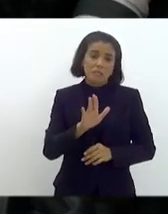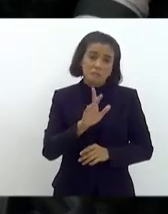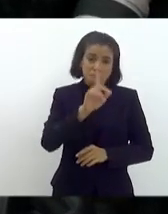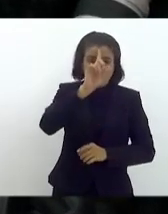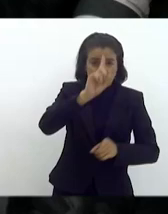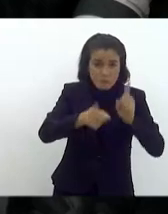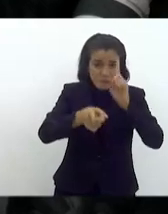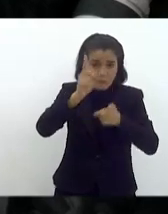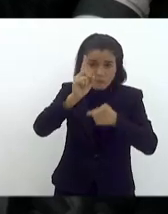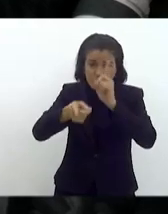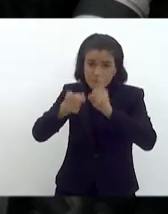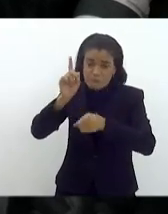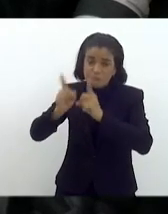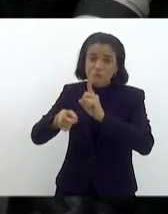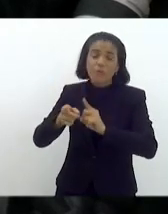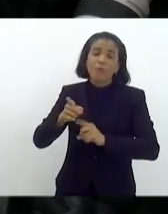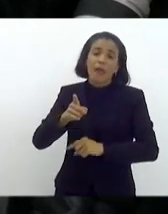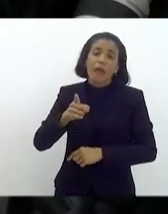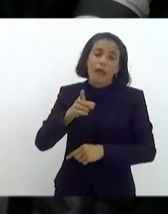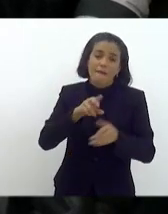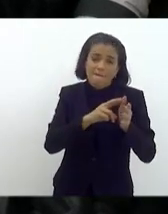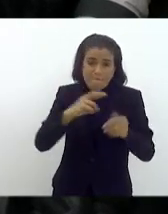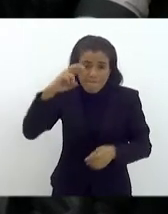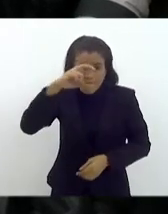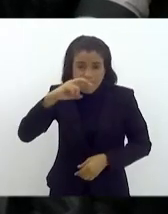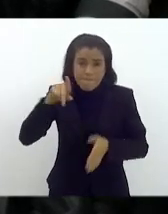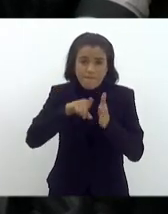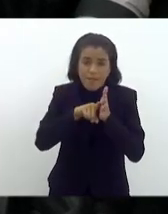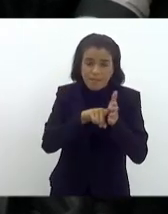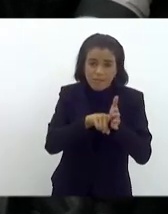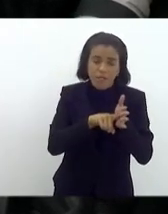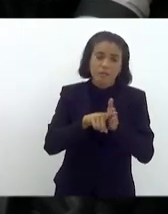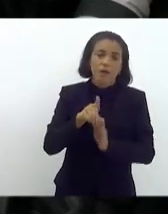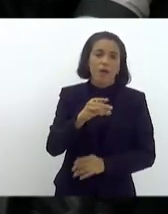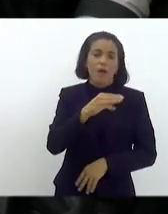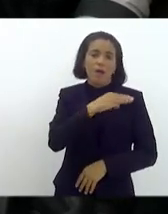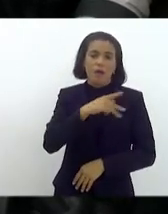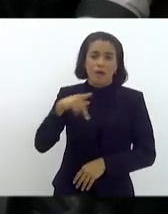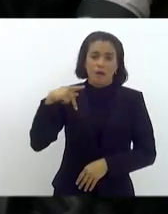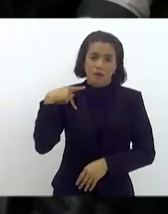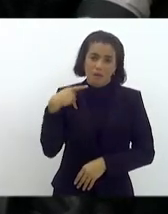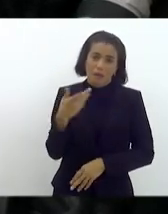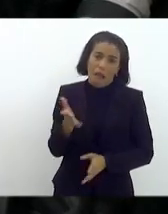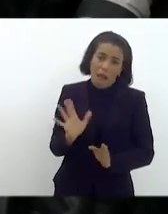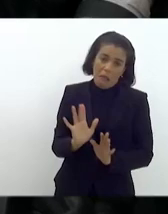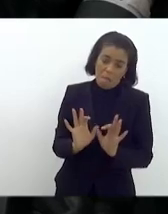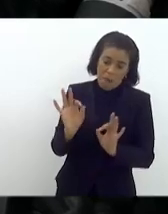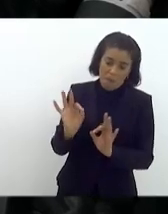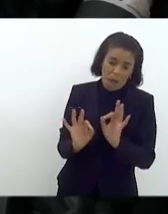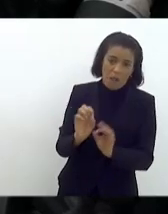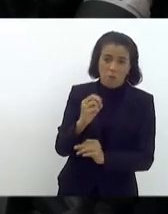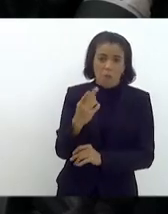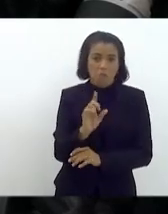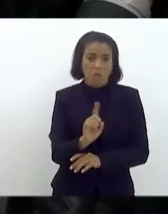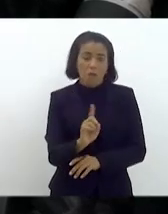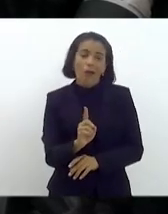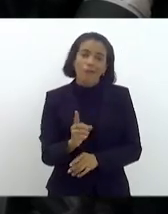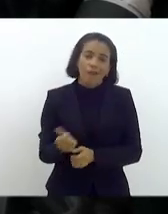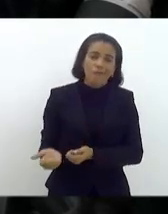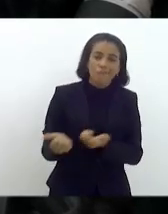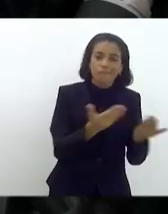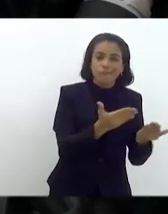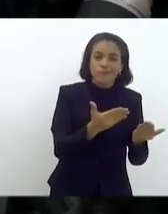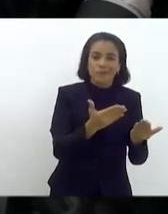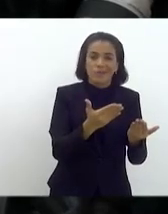pelos Ministérios públicos que podem estar ou não preparados E aí vai cair no colo das delegacias